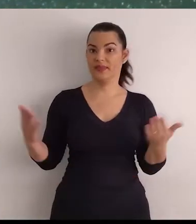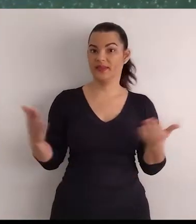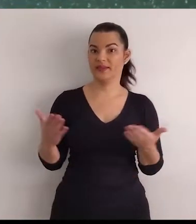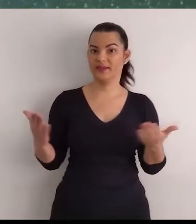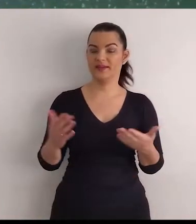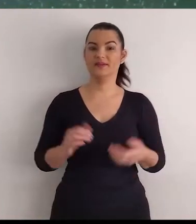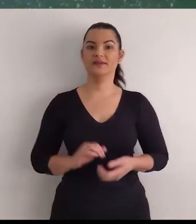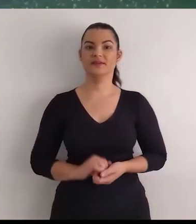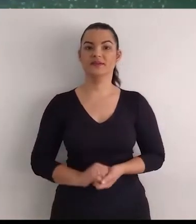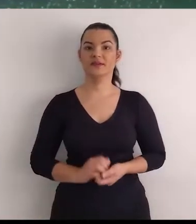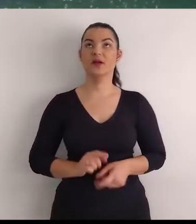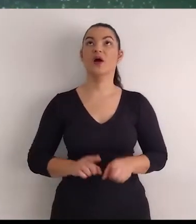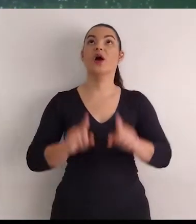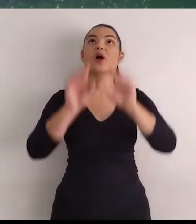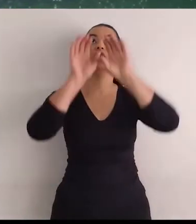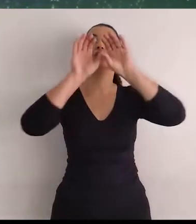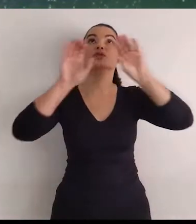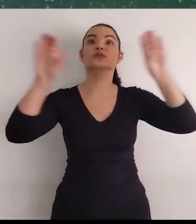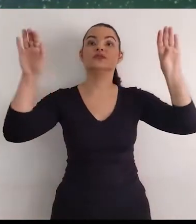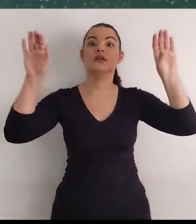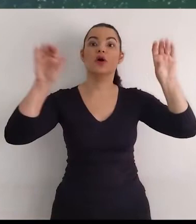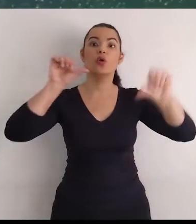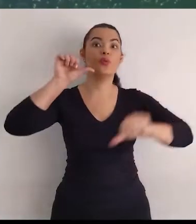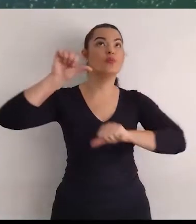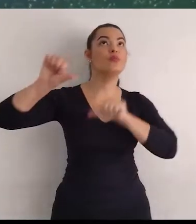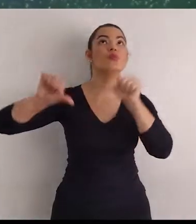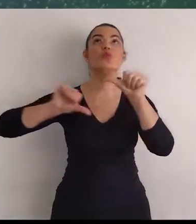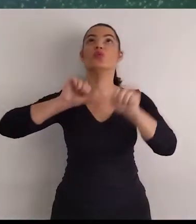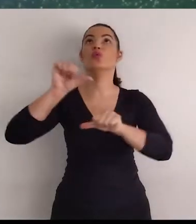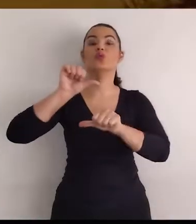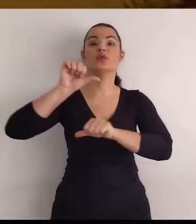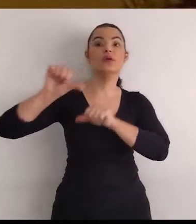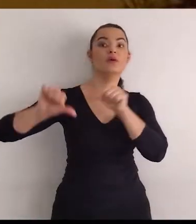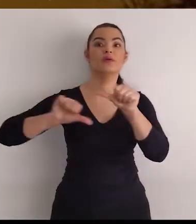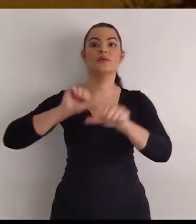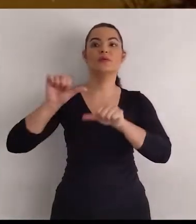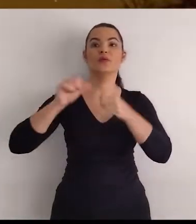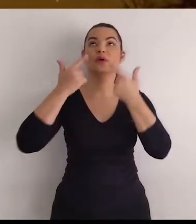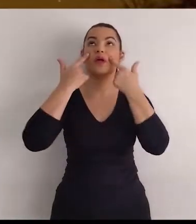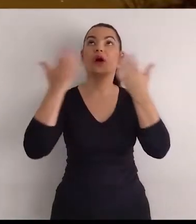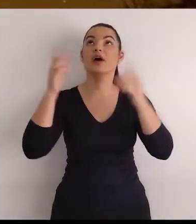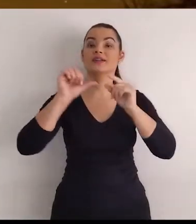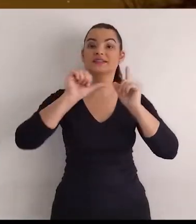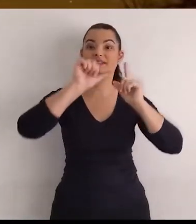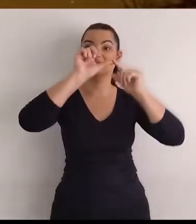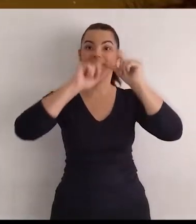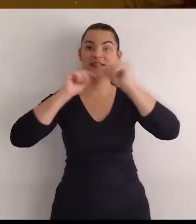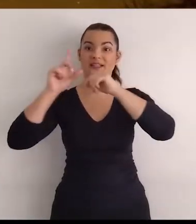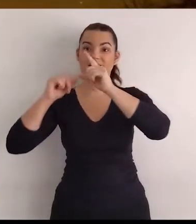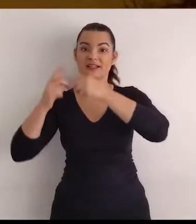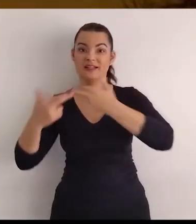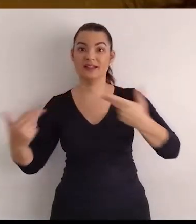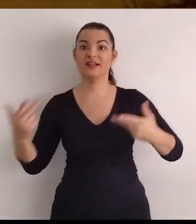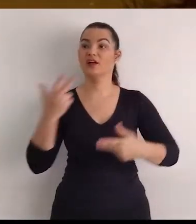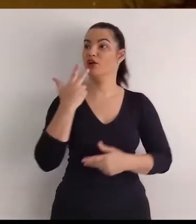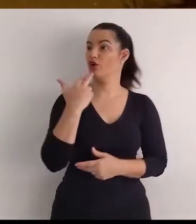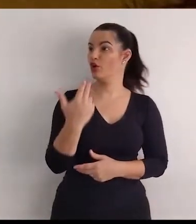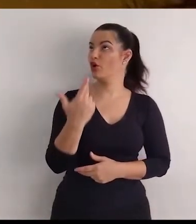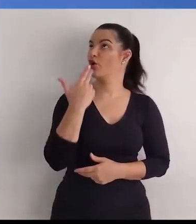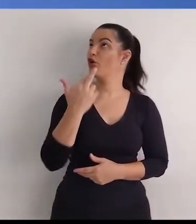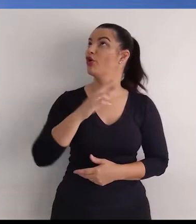Agora, o céu vai mudar várias vezes. As estrelas, a